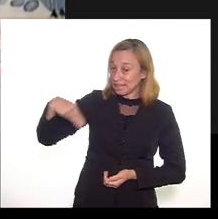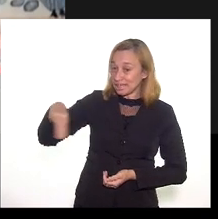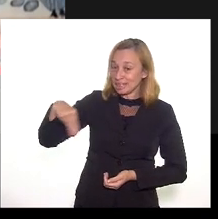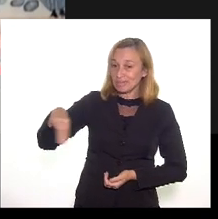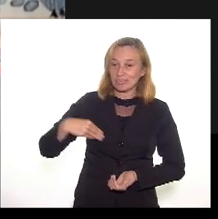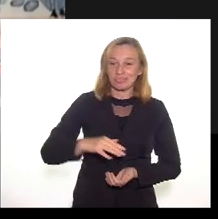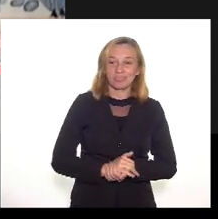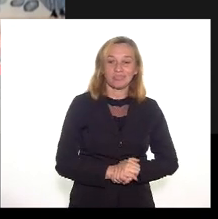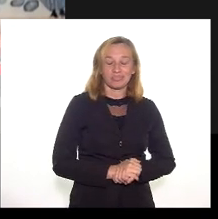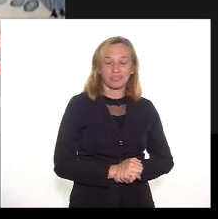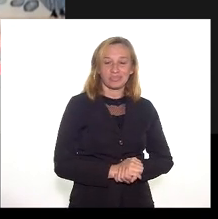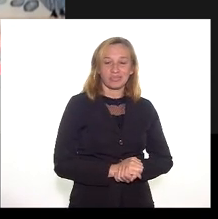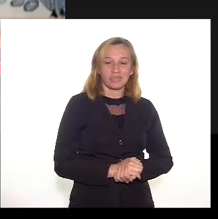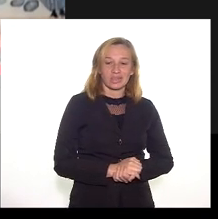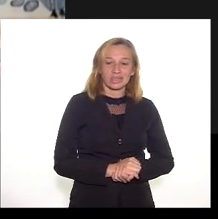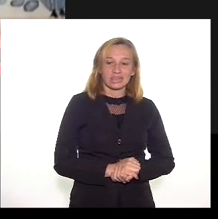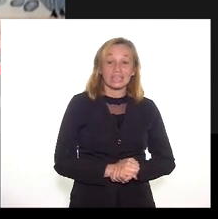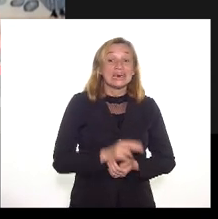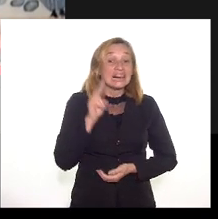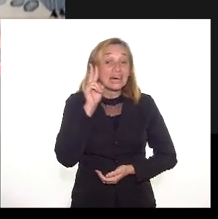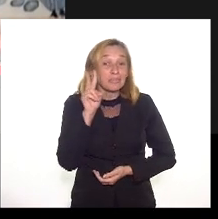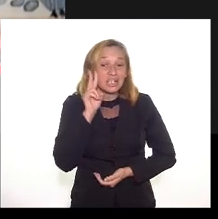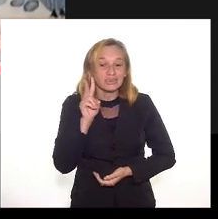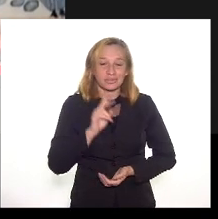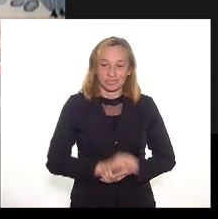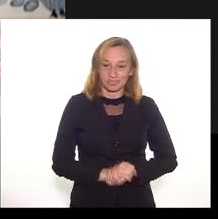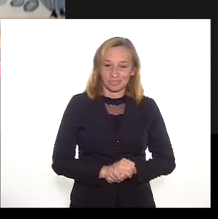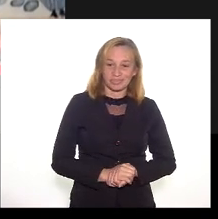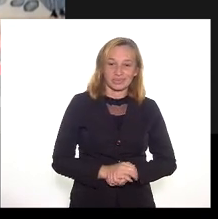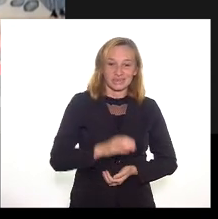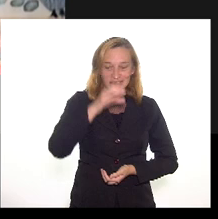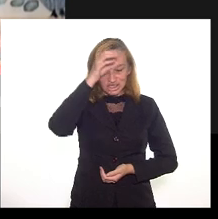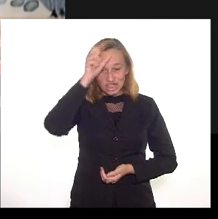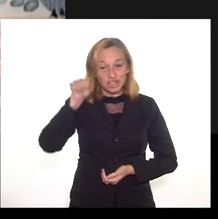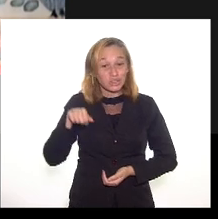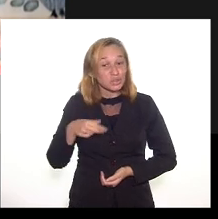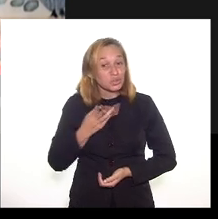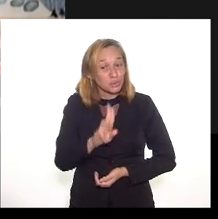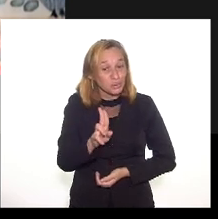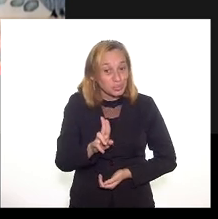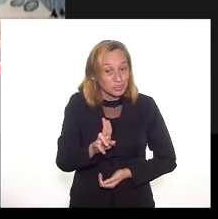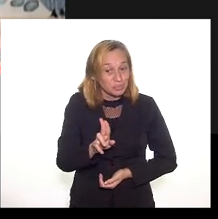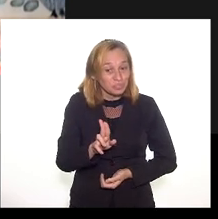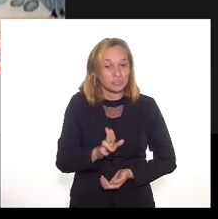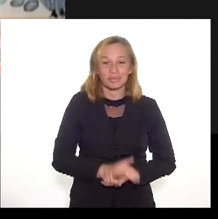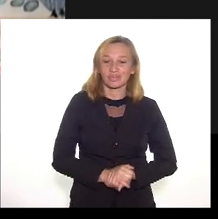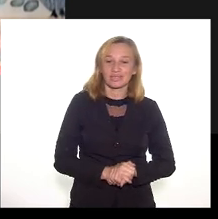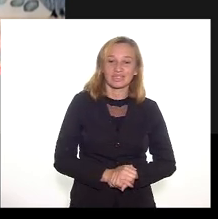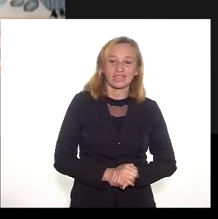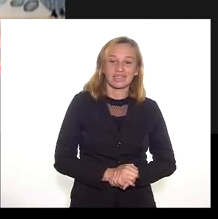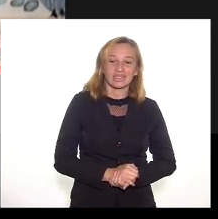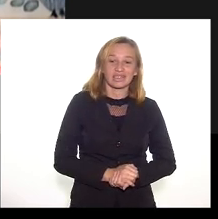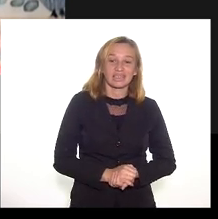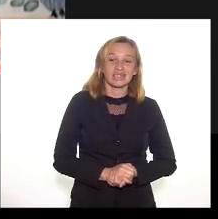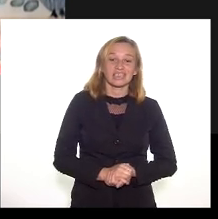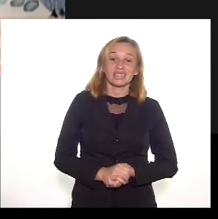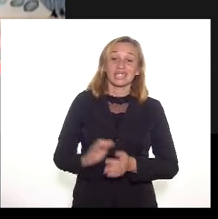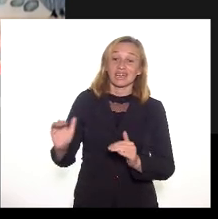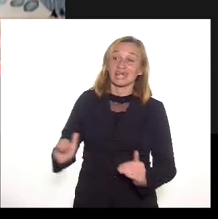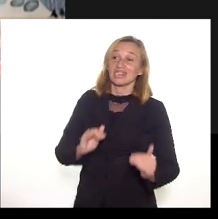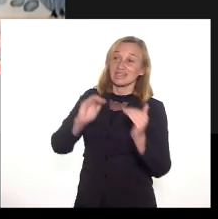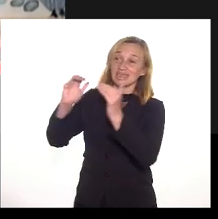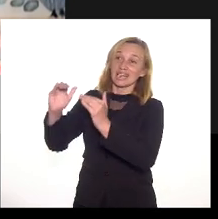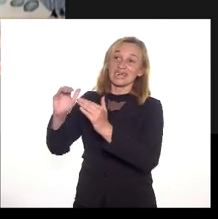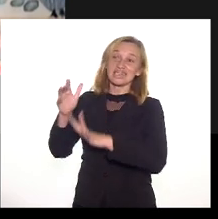mas lembrando deputada Tiaju que vossa excelência